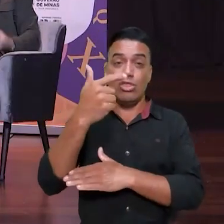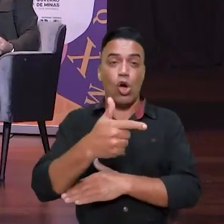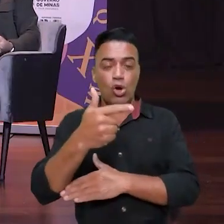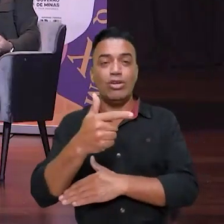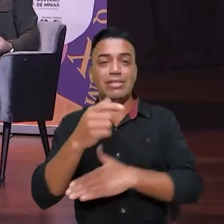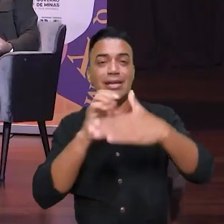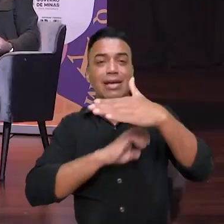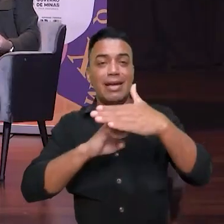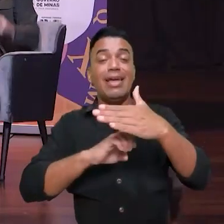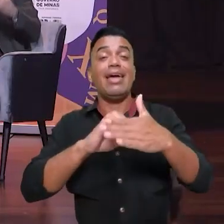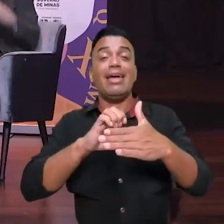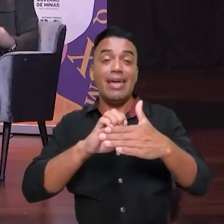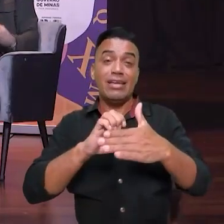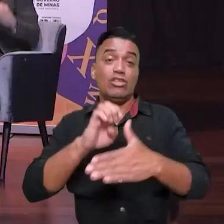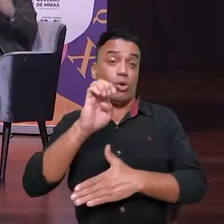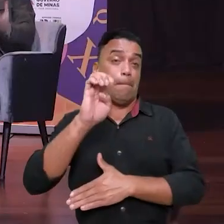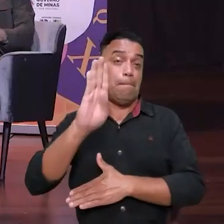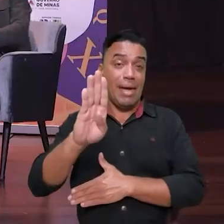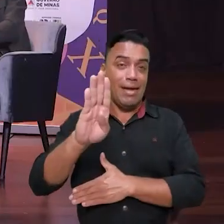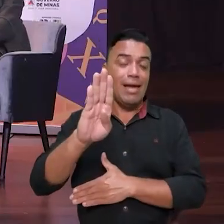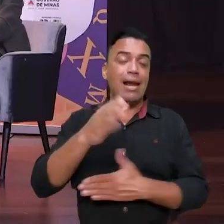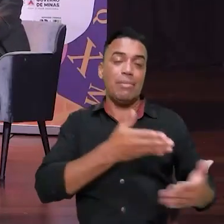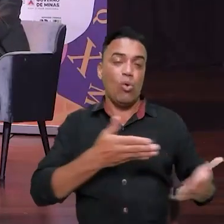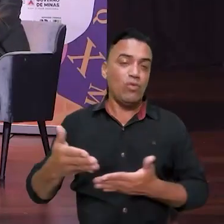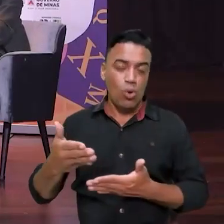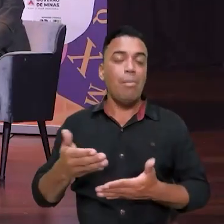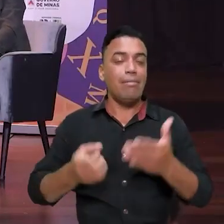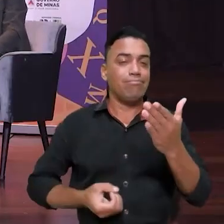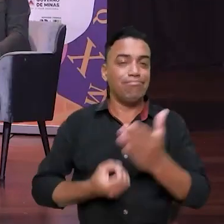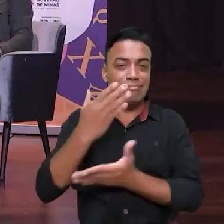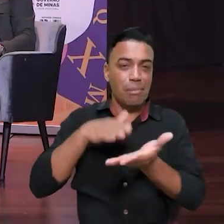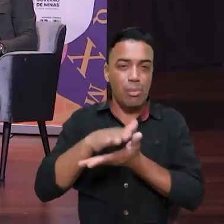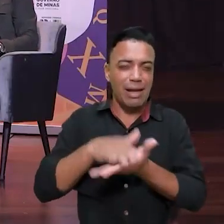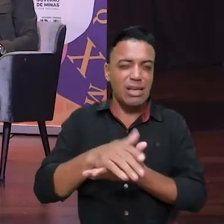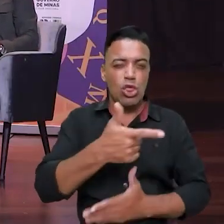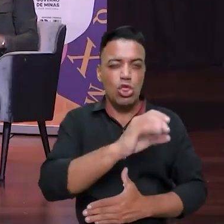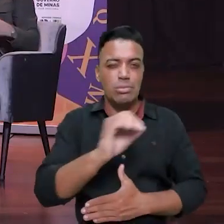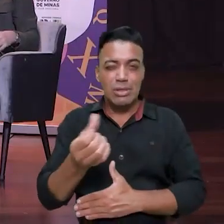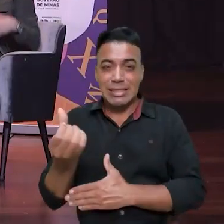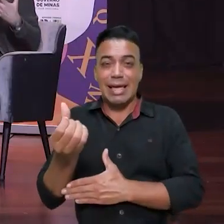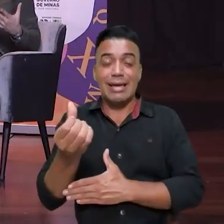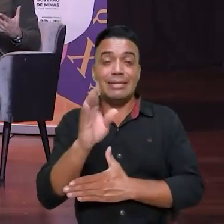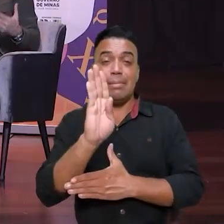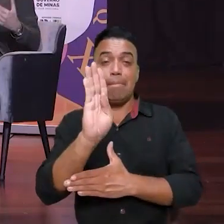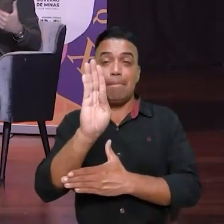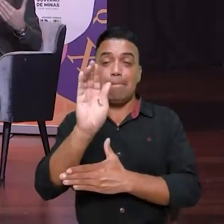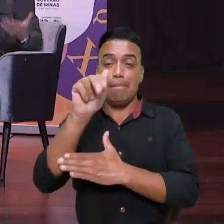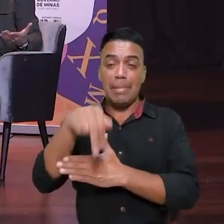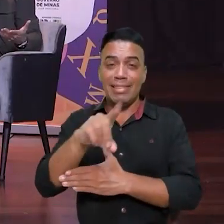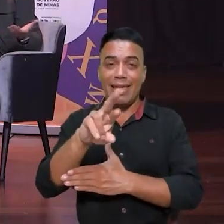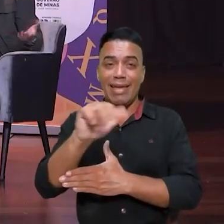da Beatriz Amaral, ela me convidou para a gente lançar esse livro, e nós lançamos em 2006, se não me engano, Bandeira 2, uma coletânea